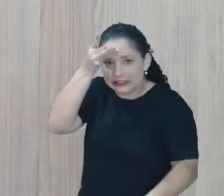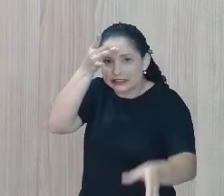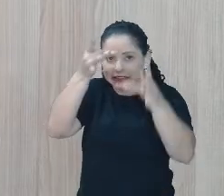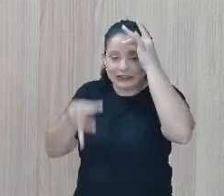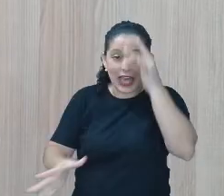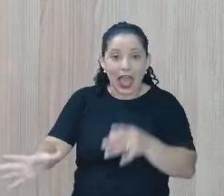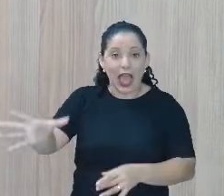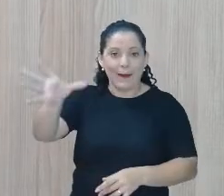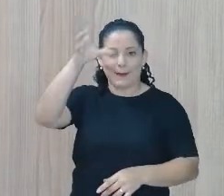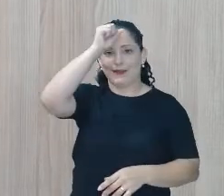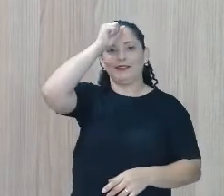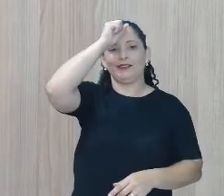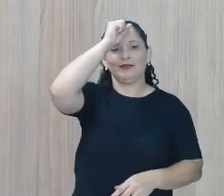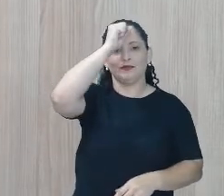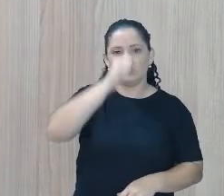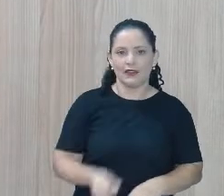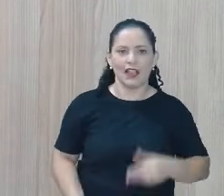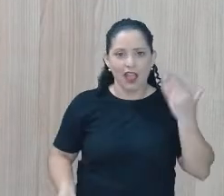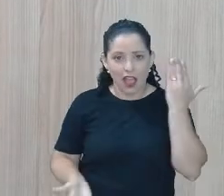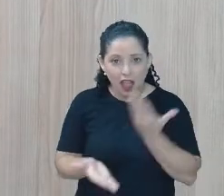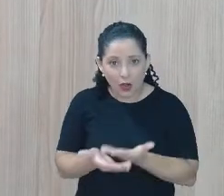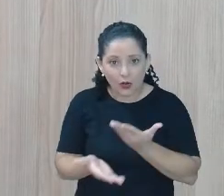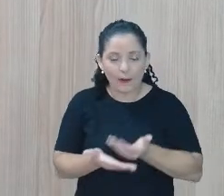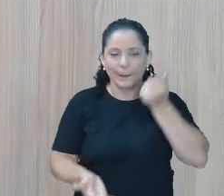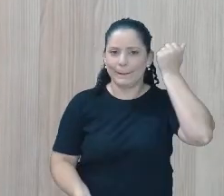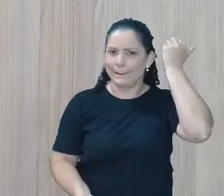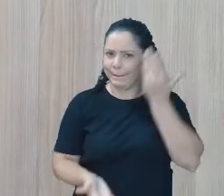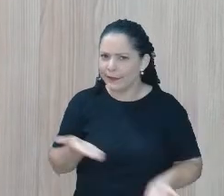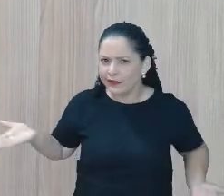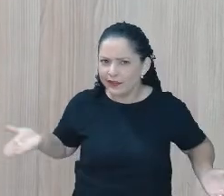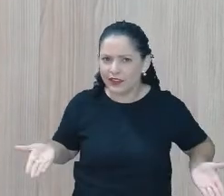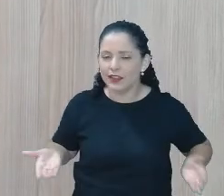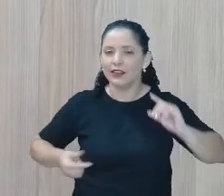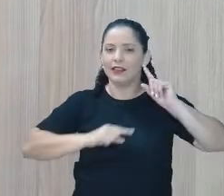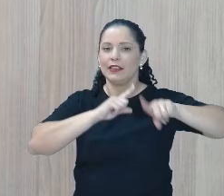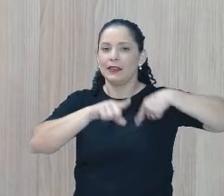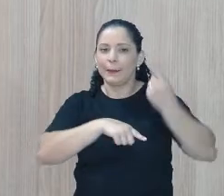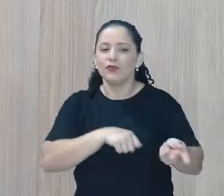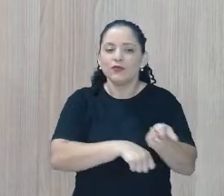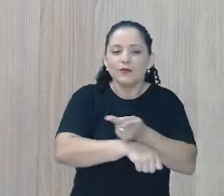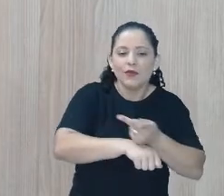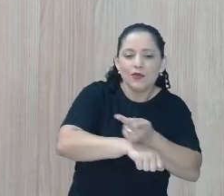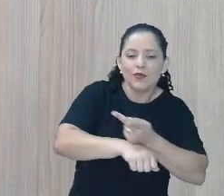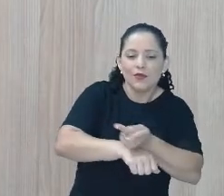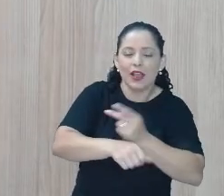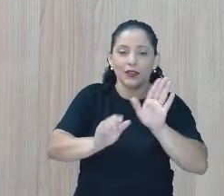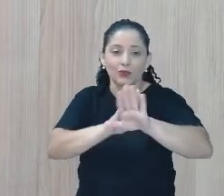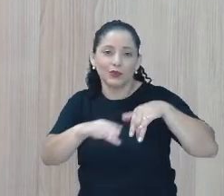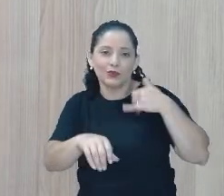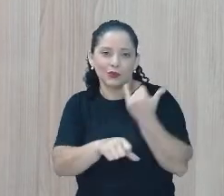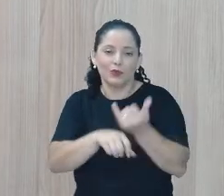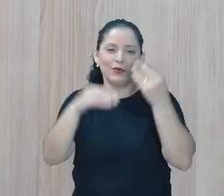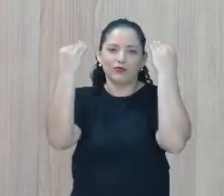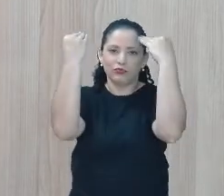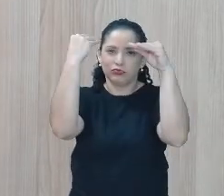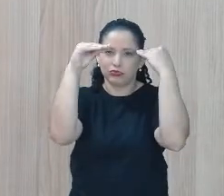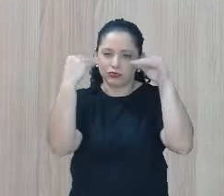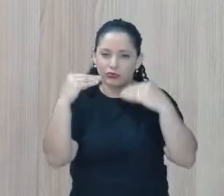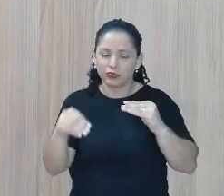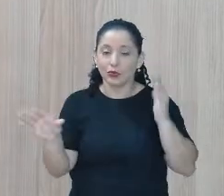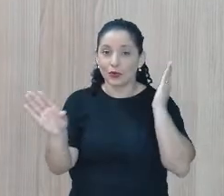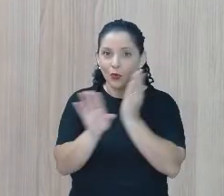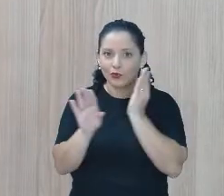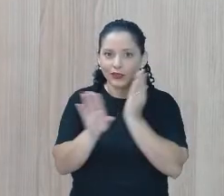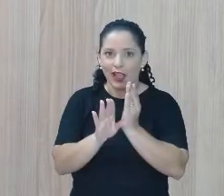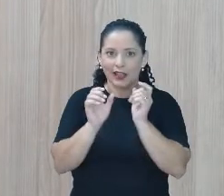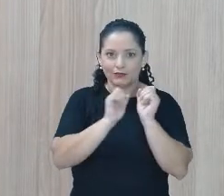dessa forma. Se você não assistiu essa aula, você pode assistir depois no YouTube, que ela vai estar disponível para vocês. Então,